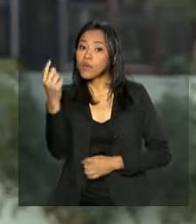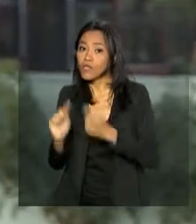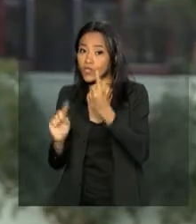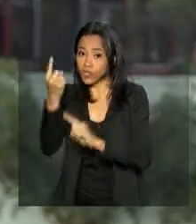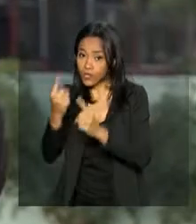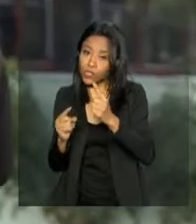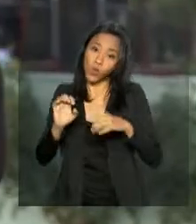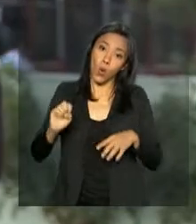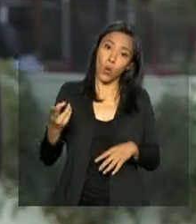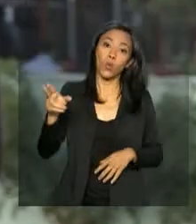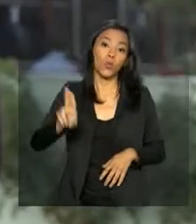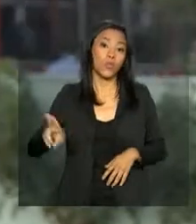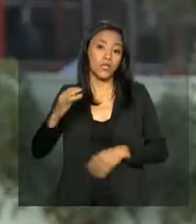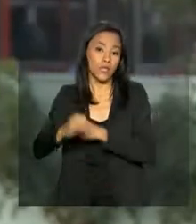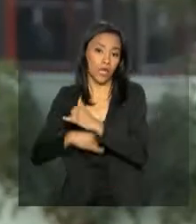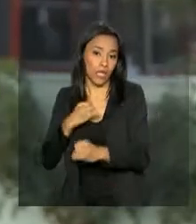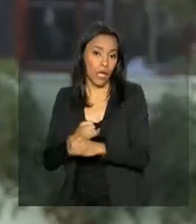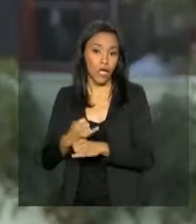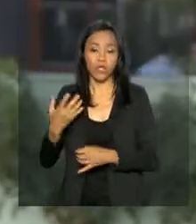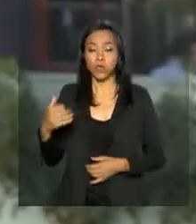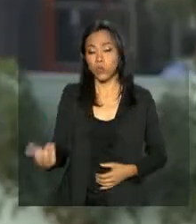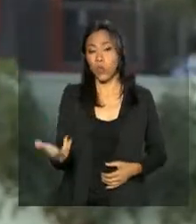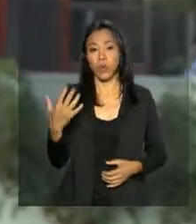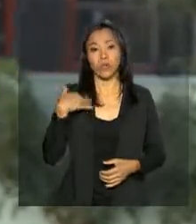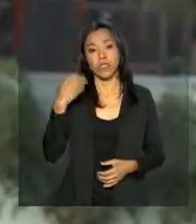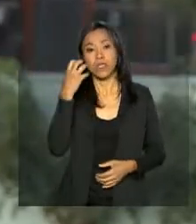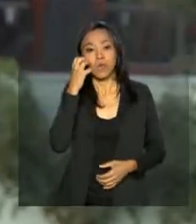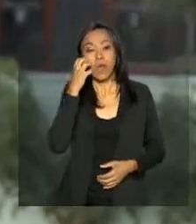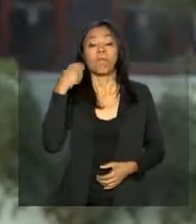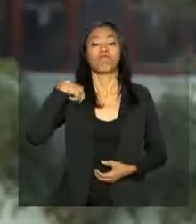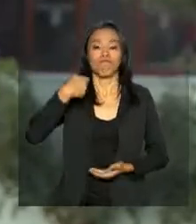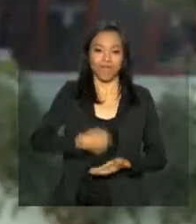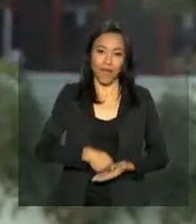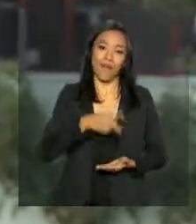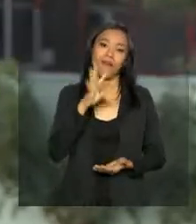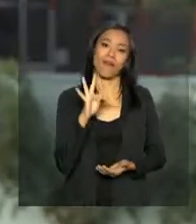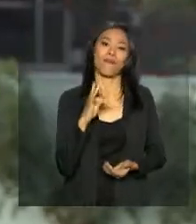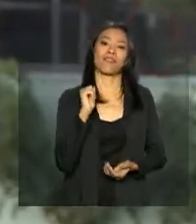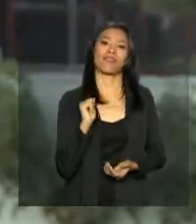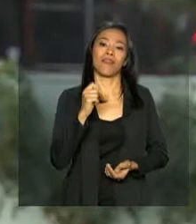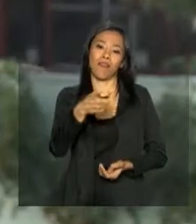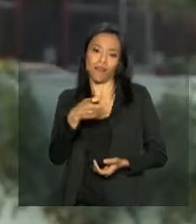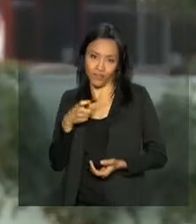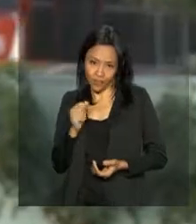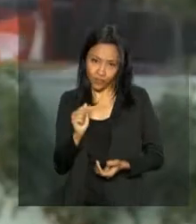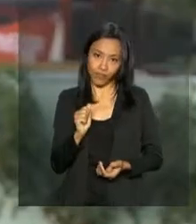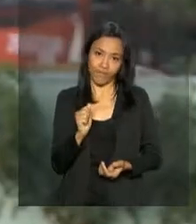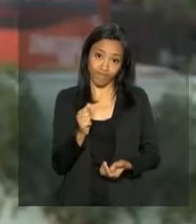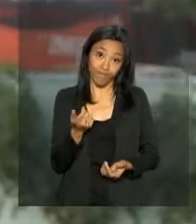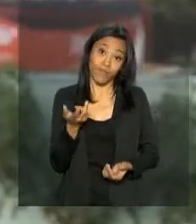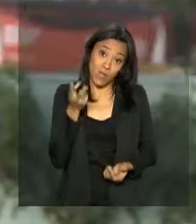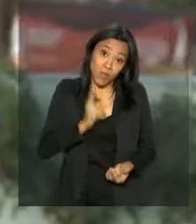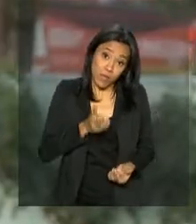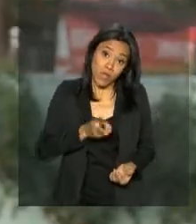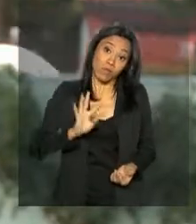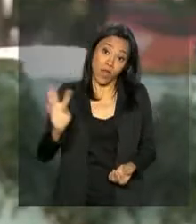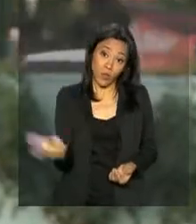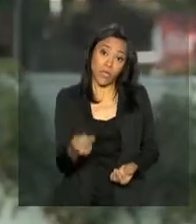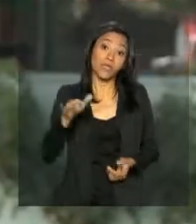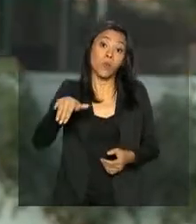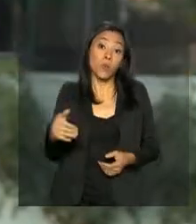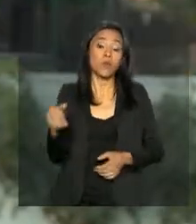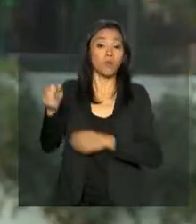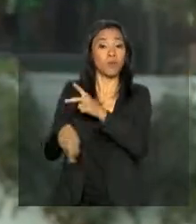usam a internet no celular pagam uma taxa é o chamado roaming internacional o mesmo ocorre quando os chilenos